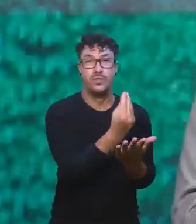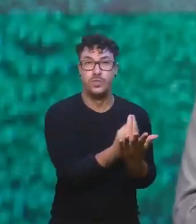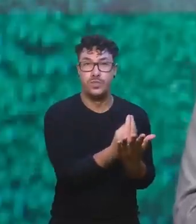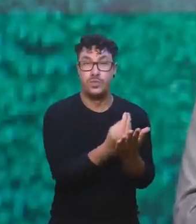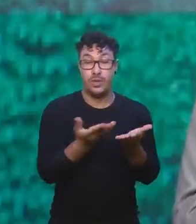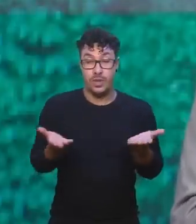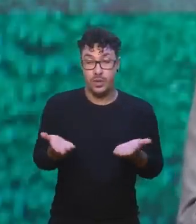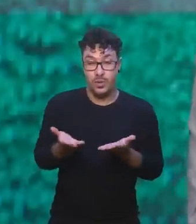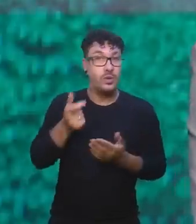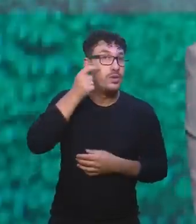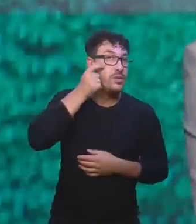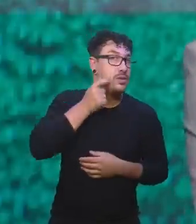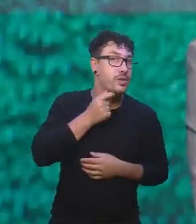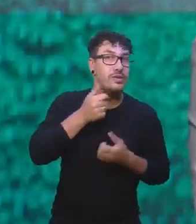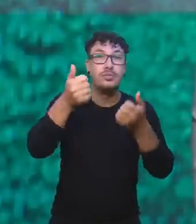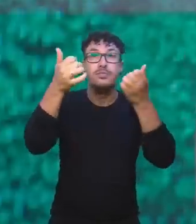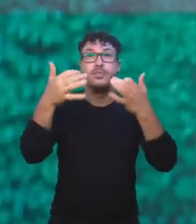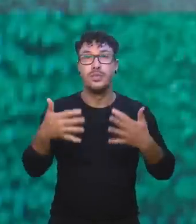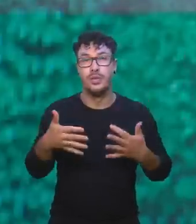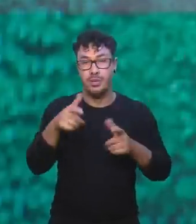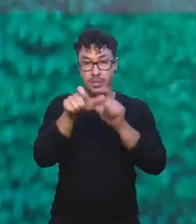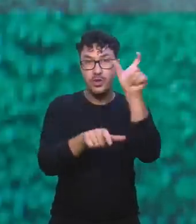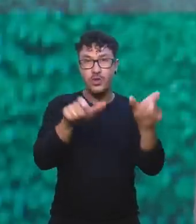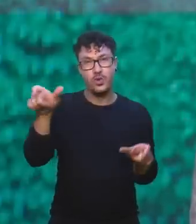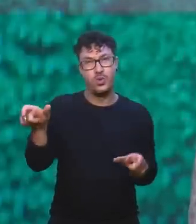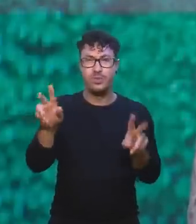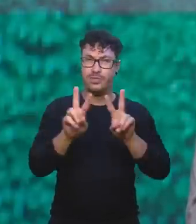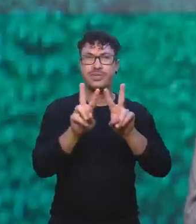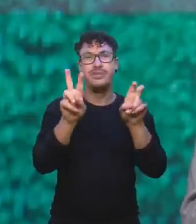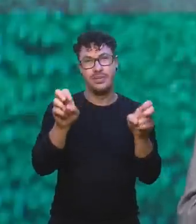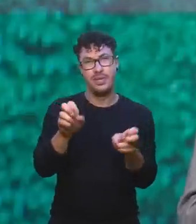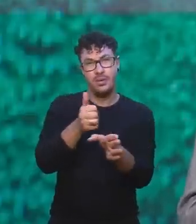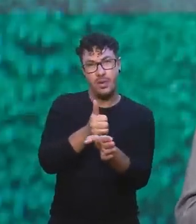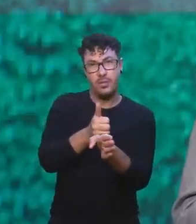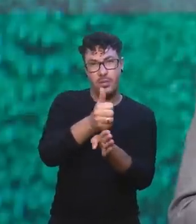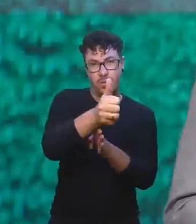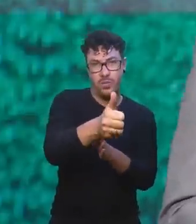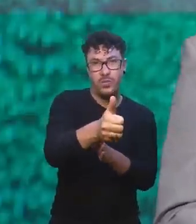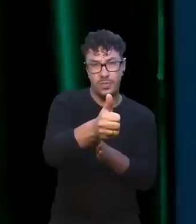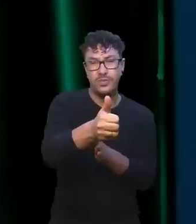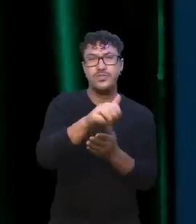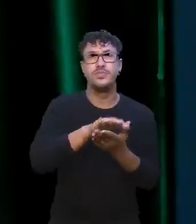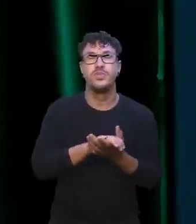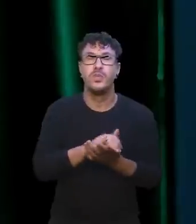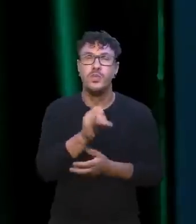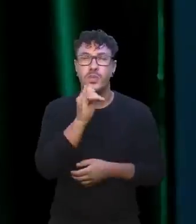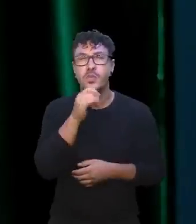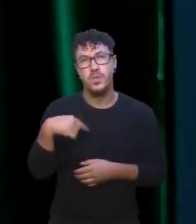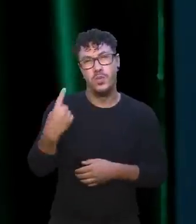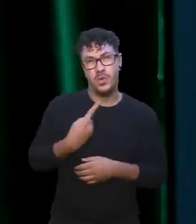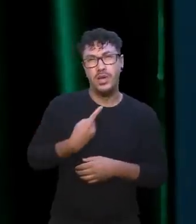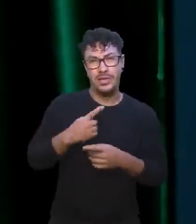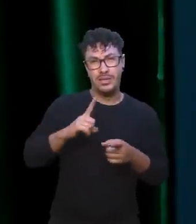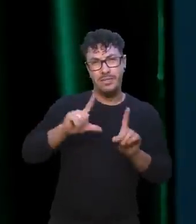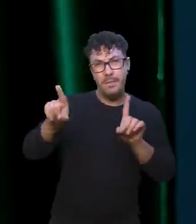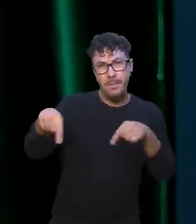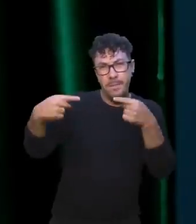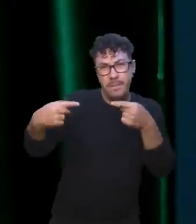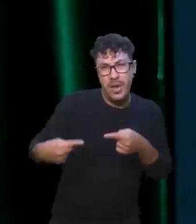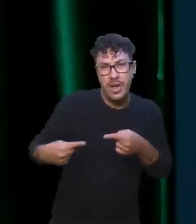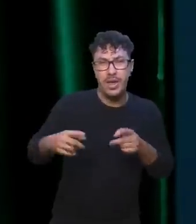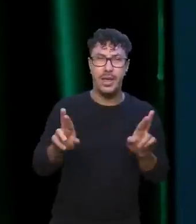pessoas, tipo características morais das pessoas que vivem na sociedade. Pessoas que nós vamos enfrentar